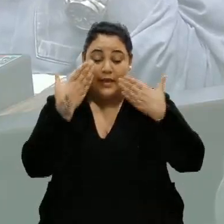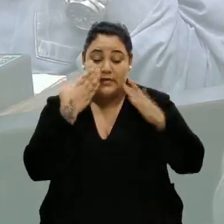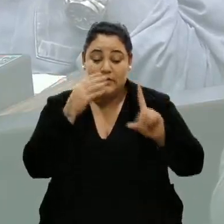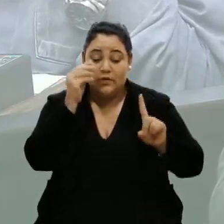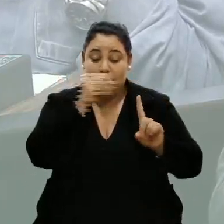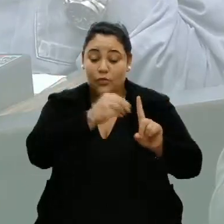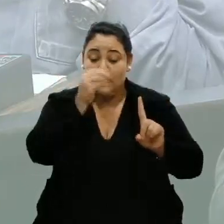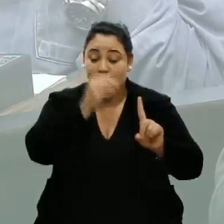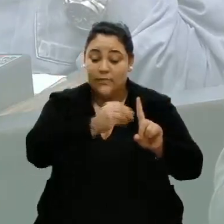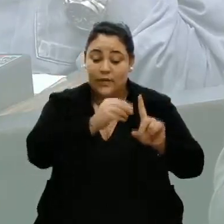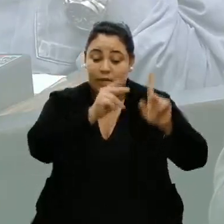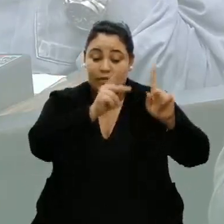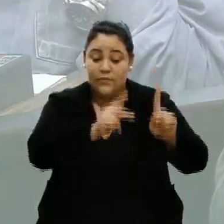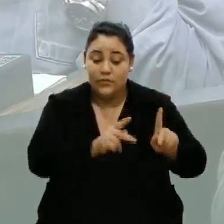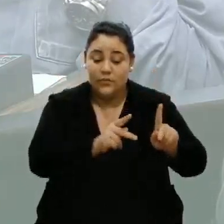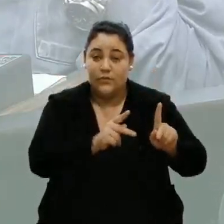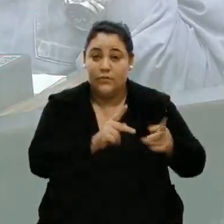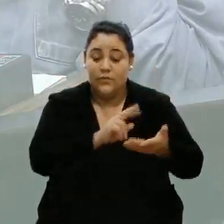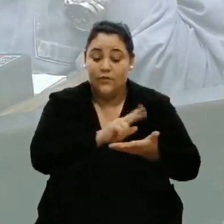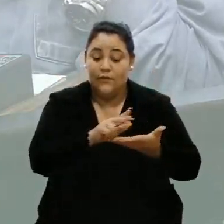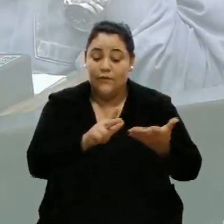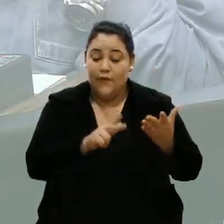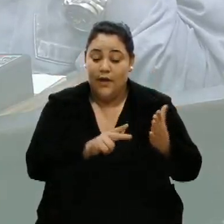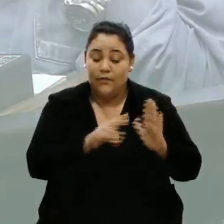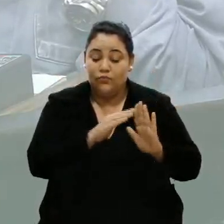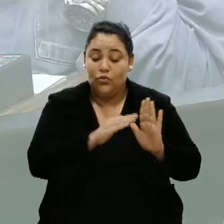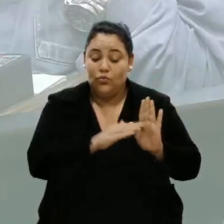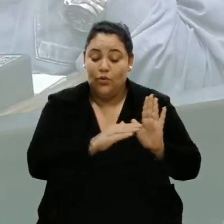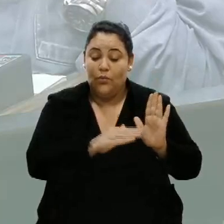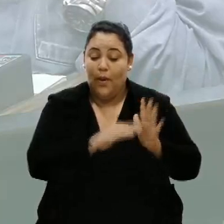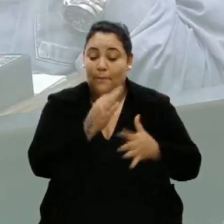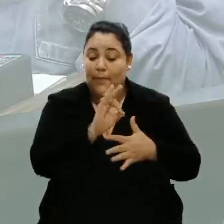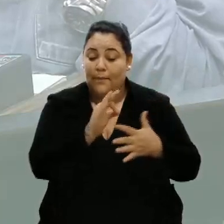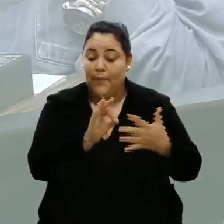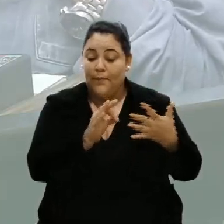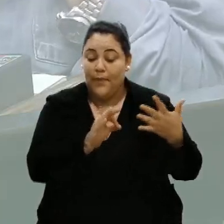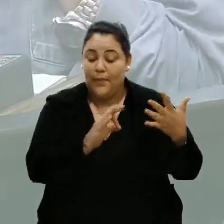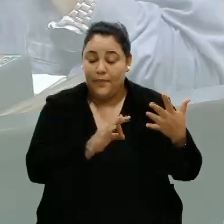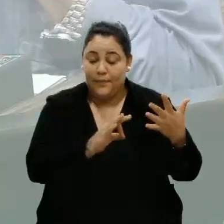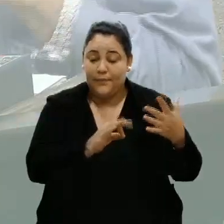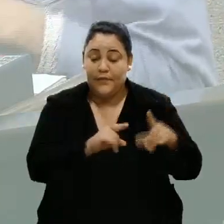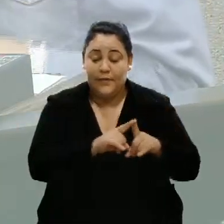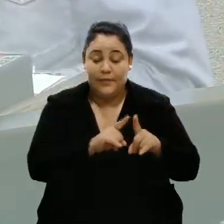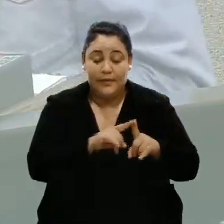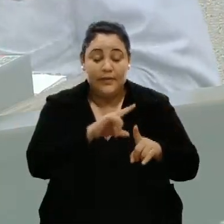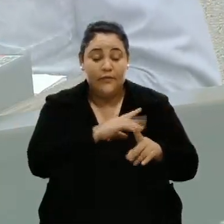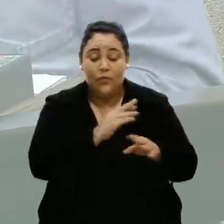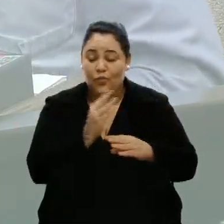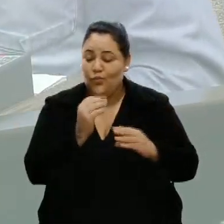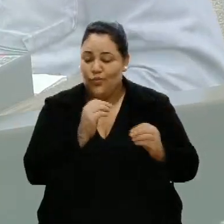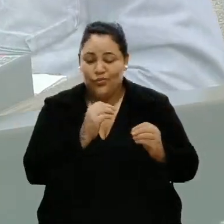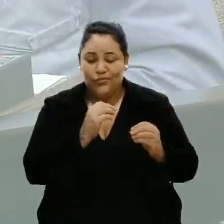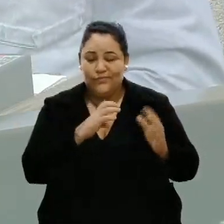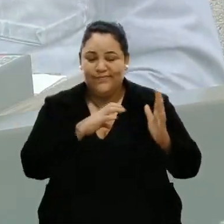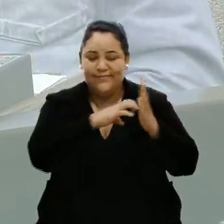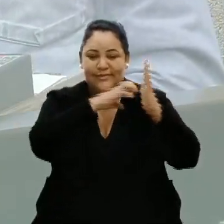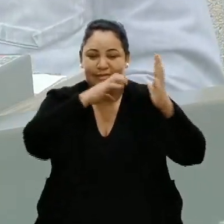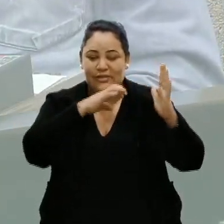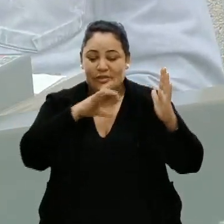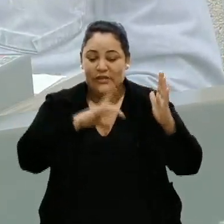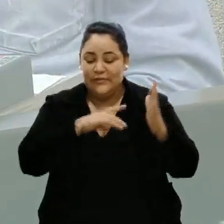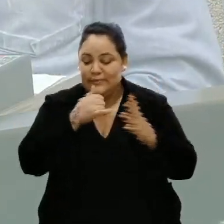daquelas pessoas por conta de diversos incidentes que houve, aquela infelicidade daquele